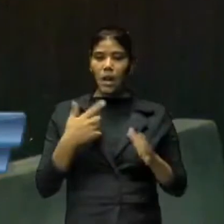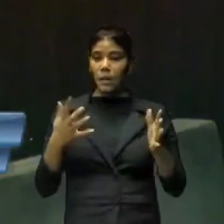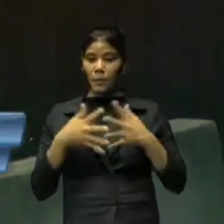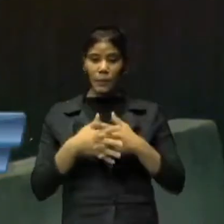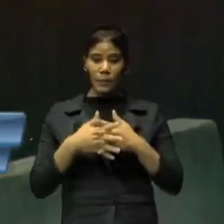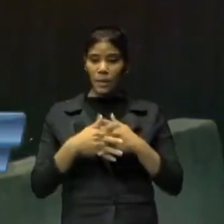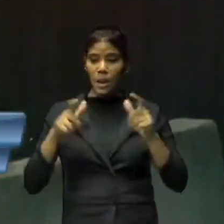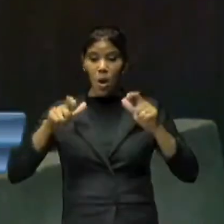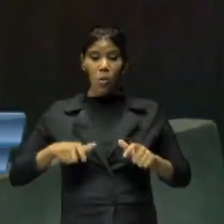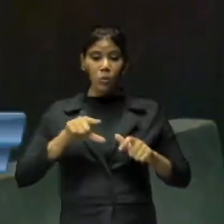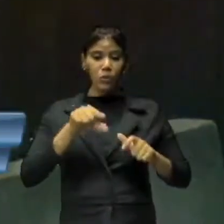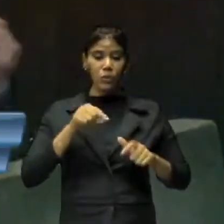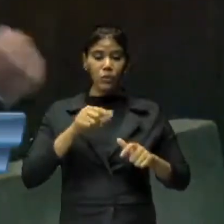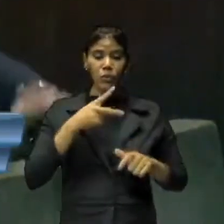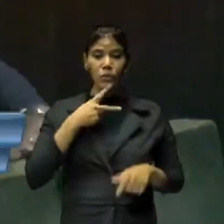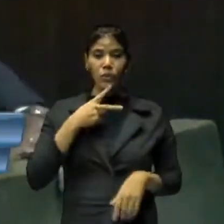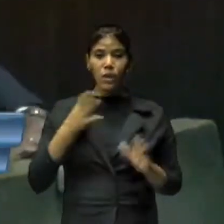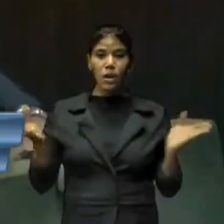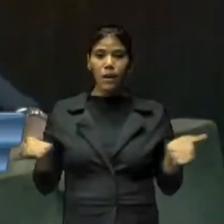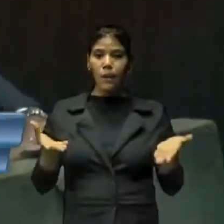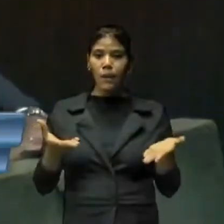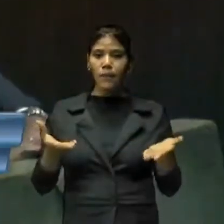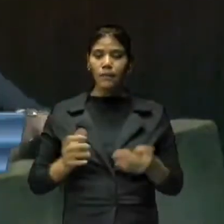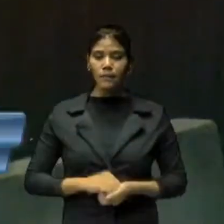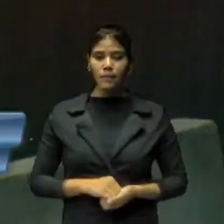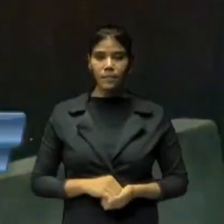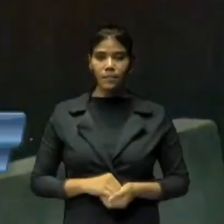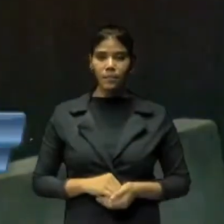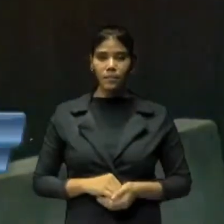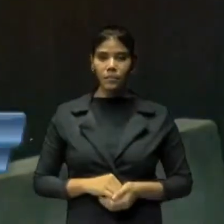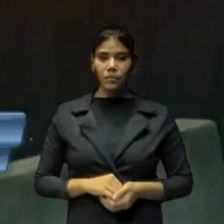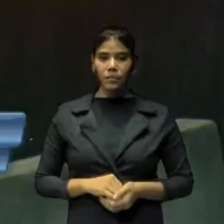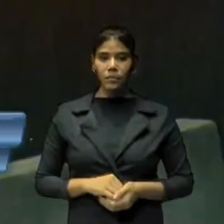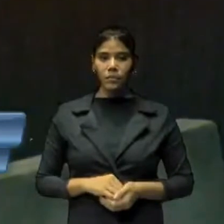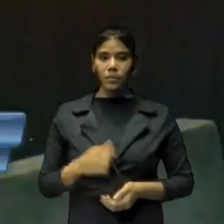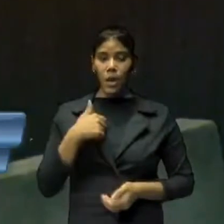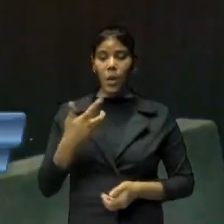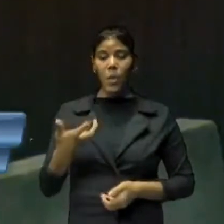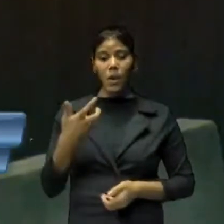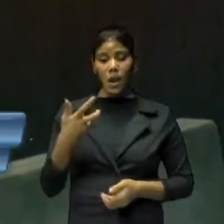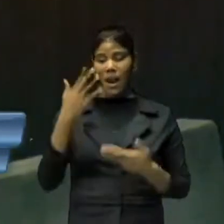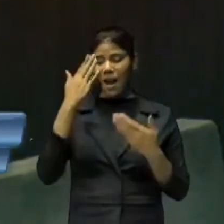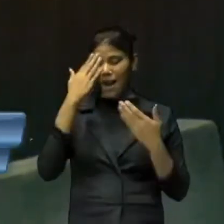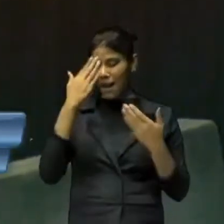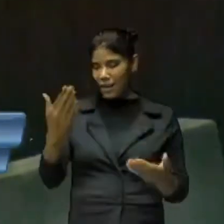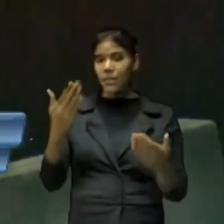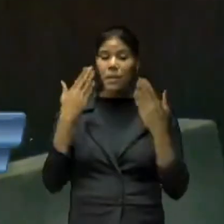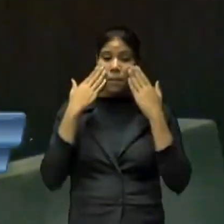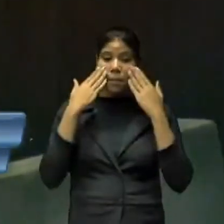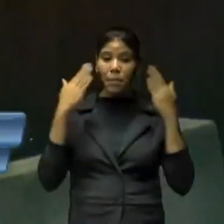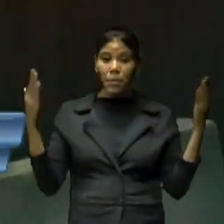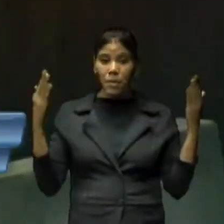diante desse drama, para onde ir agora na janela partidária? E quero aqui